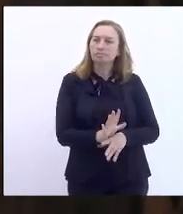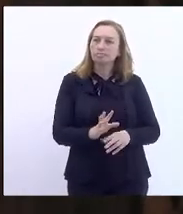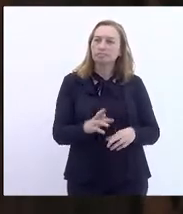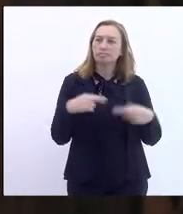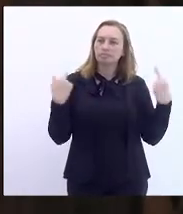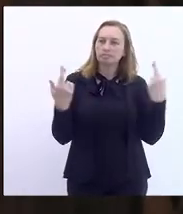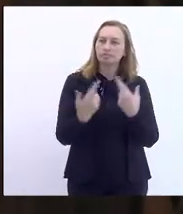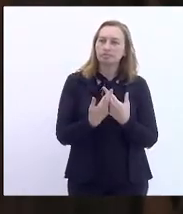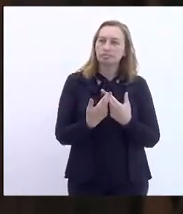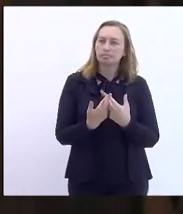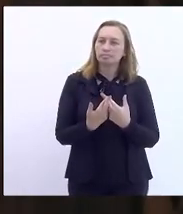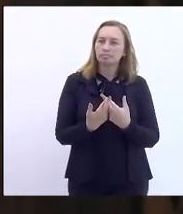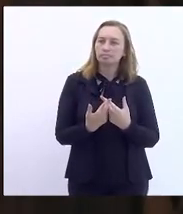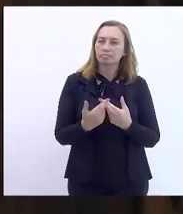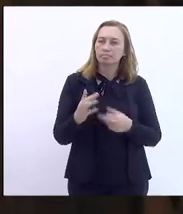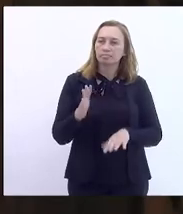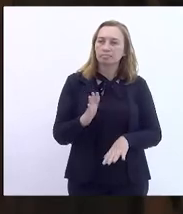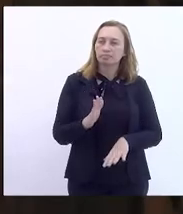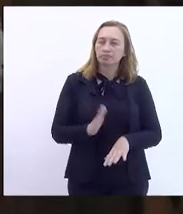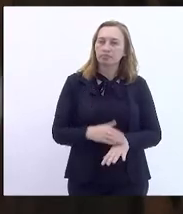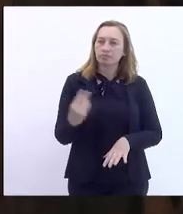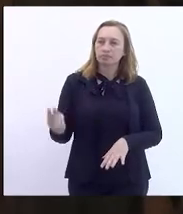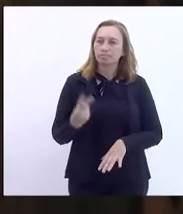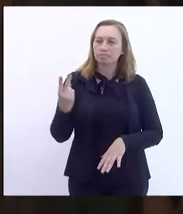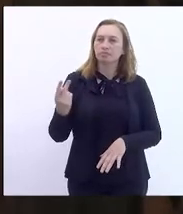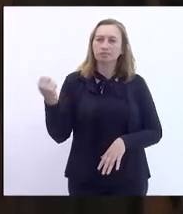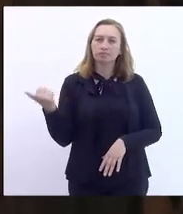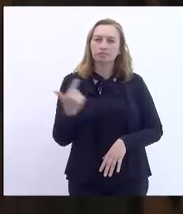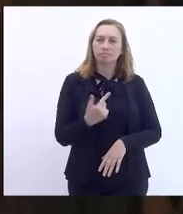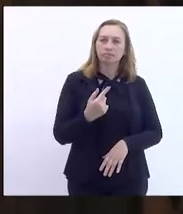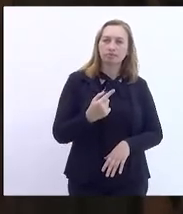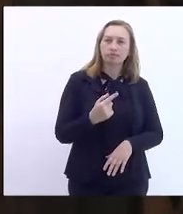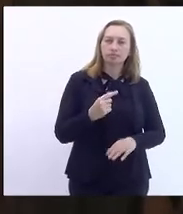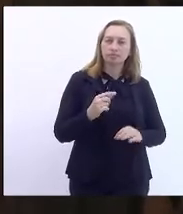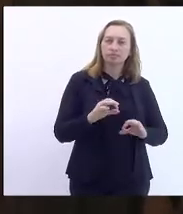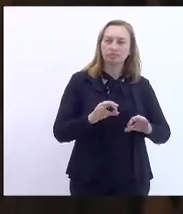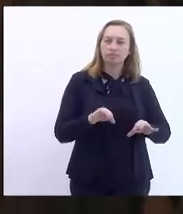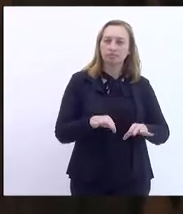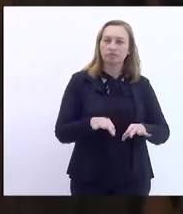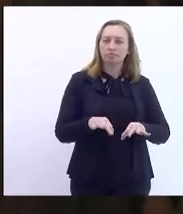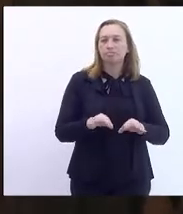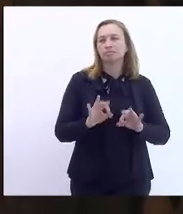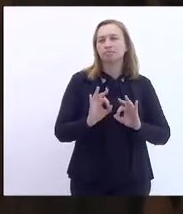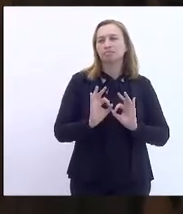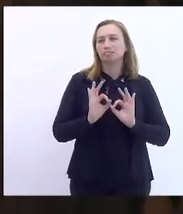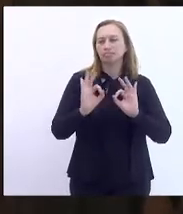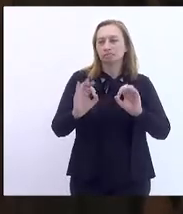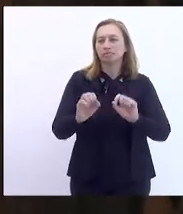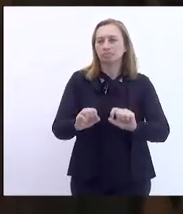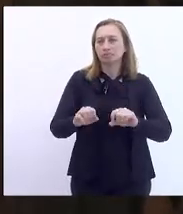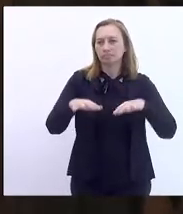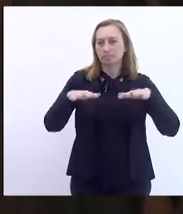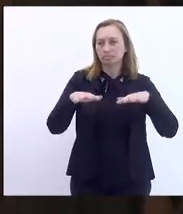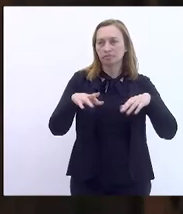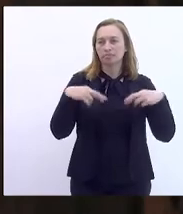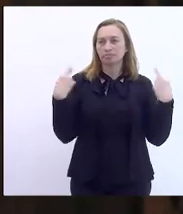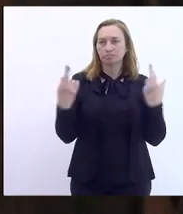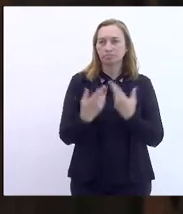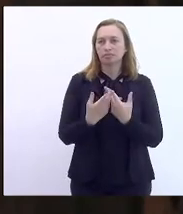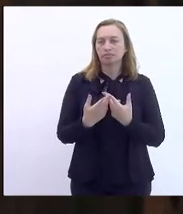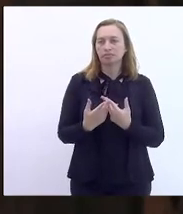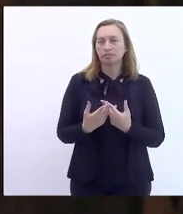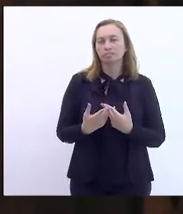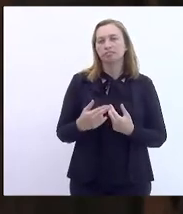seção é mais valiosa do que as sessões Ordinárias do Parlamento falo pelo menos em